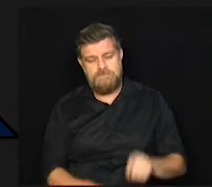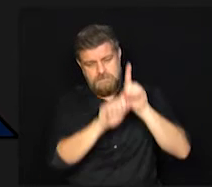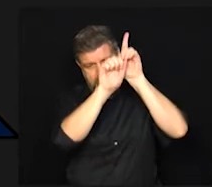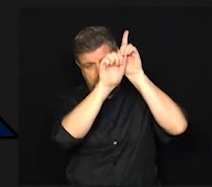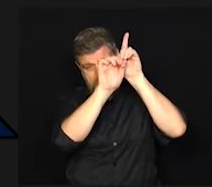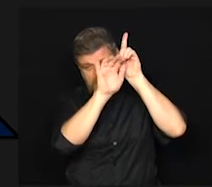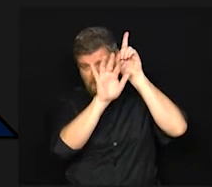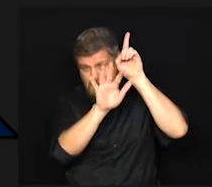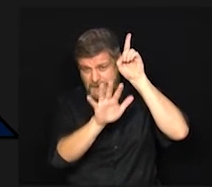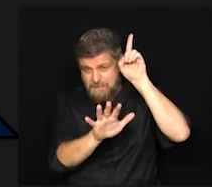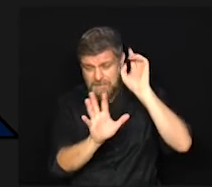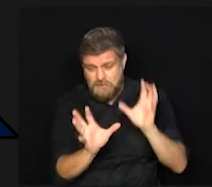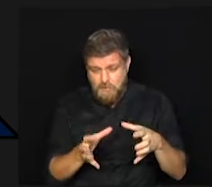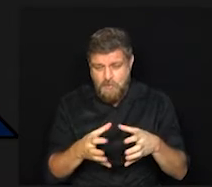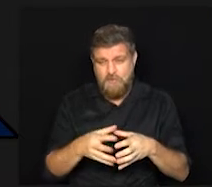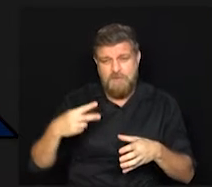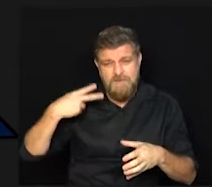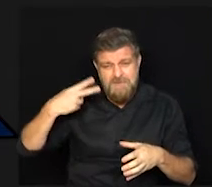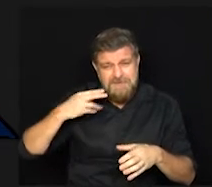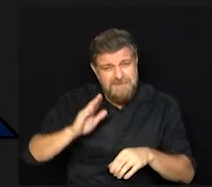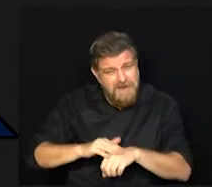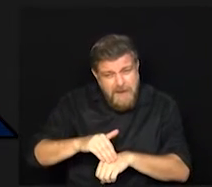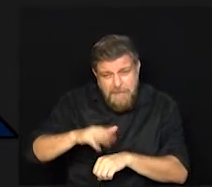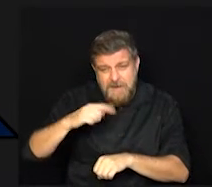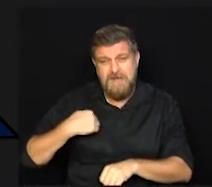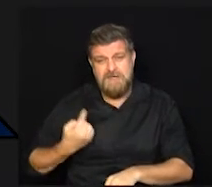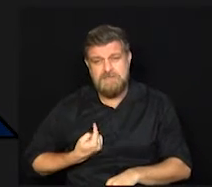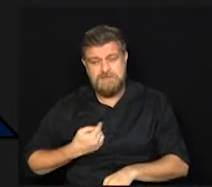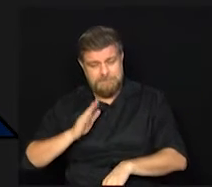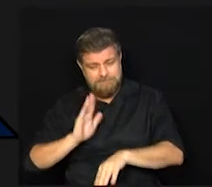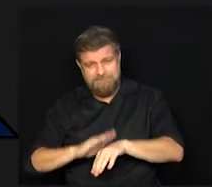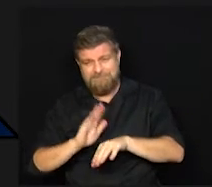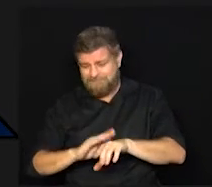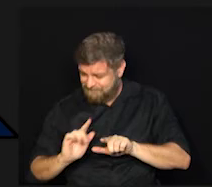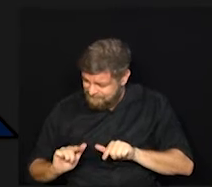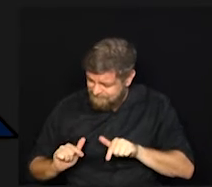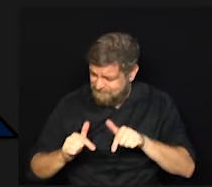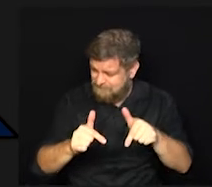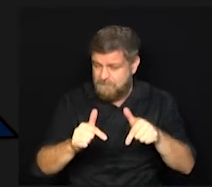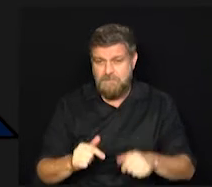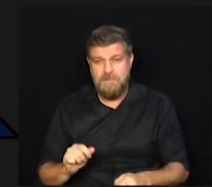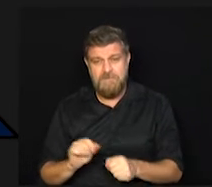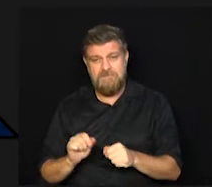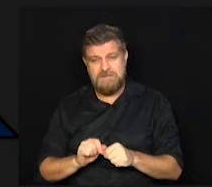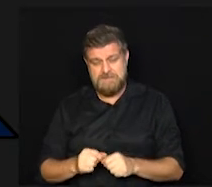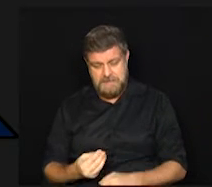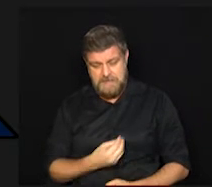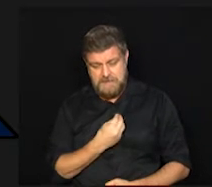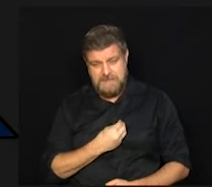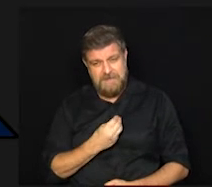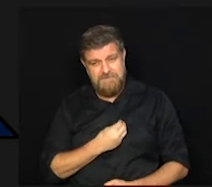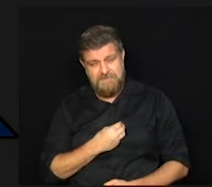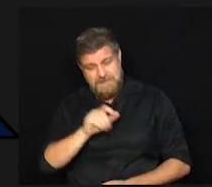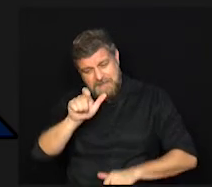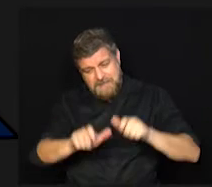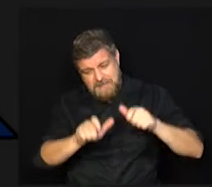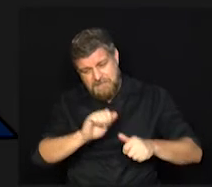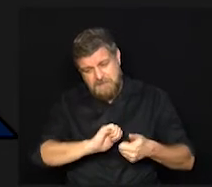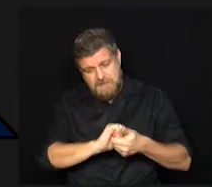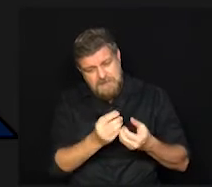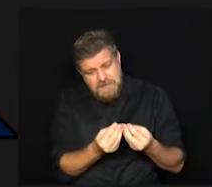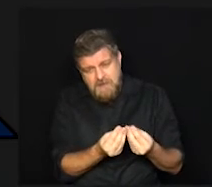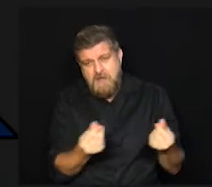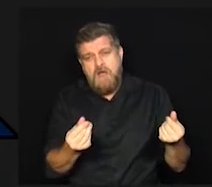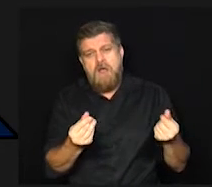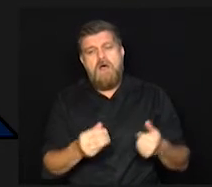abençoe essa comissão cada vez mais, que a gente possa de fato e de verdade fazer a diferença na vida do cidadão, tá